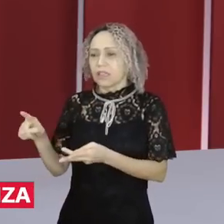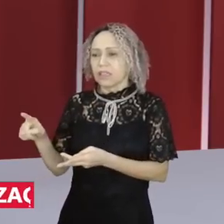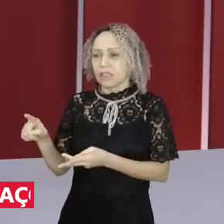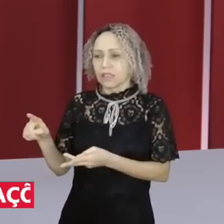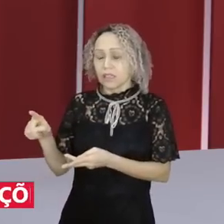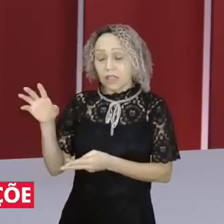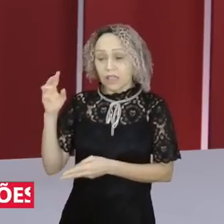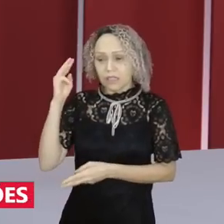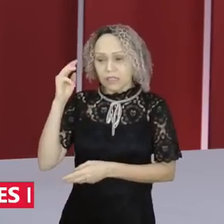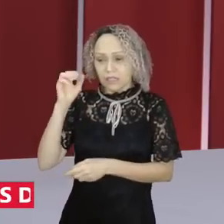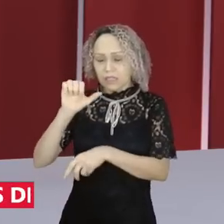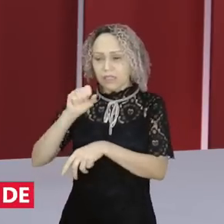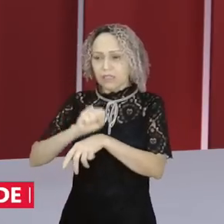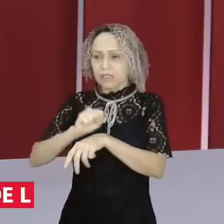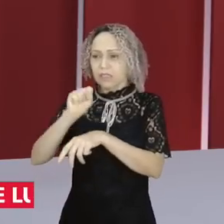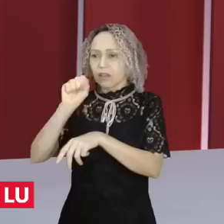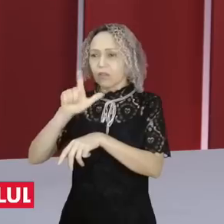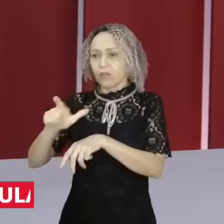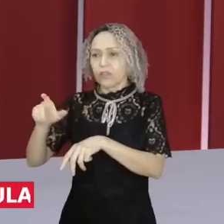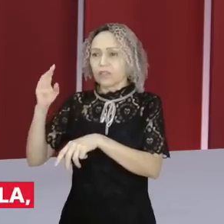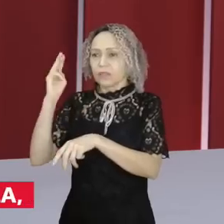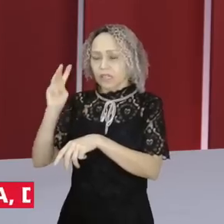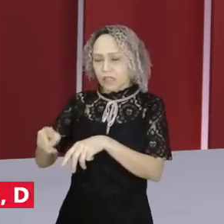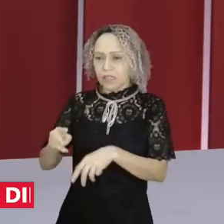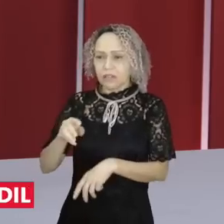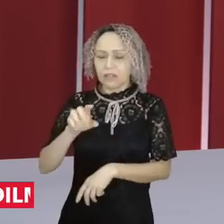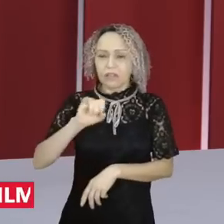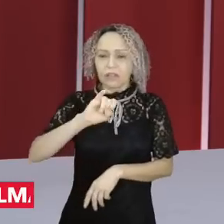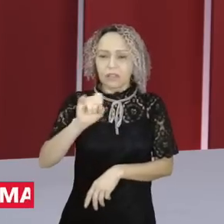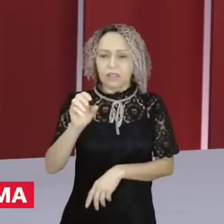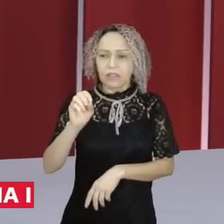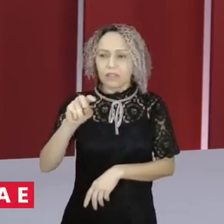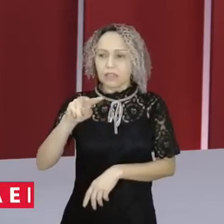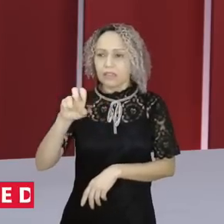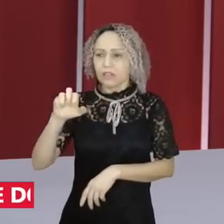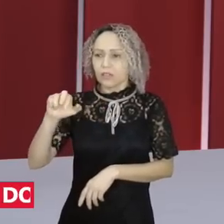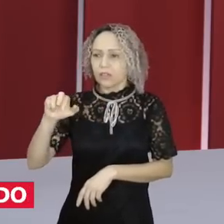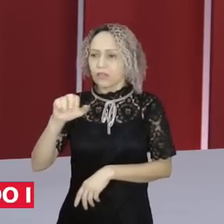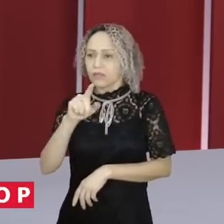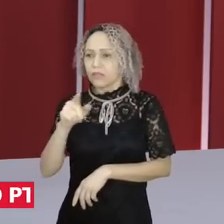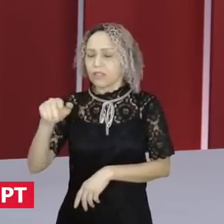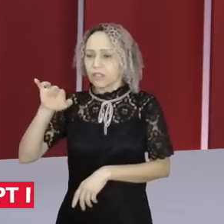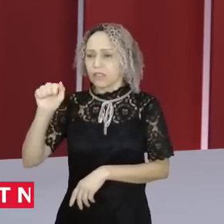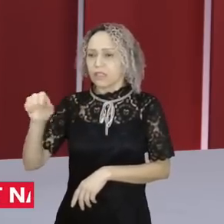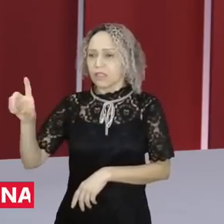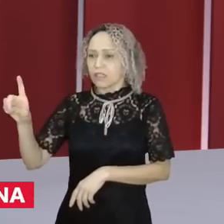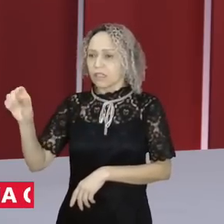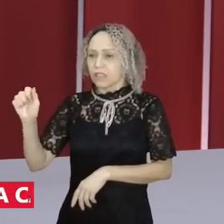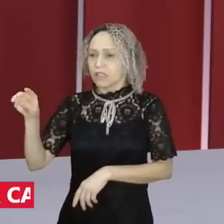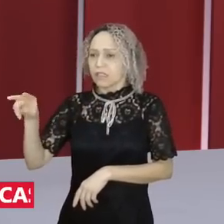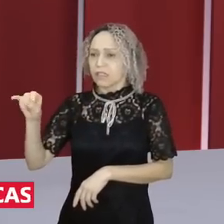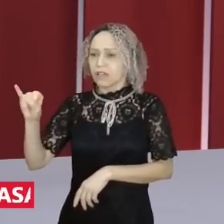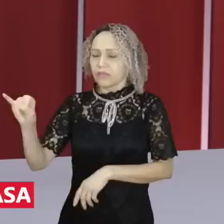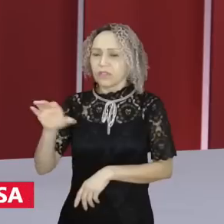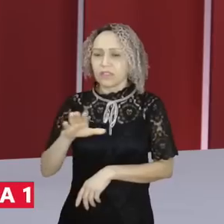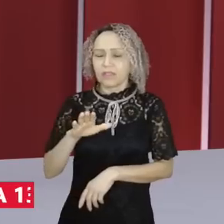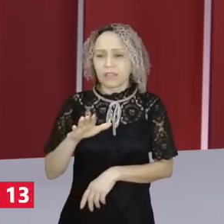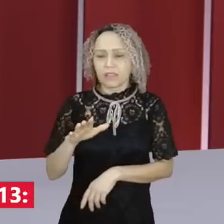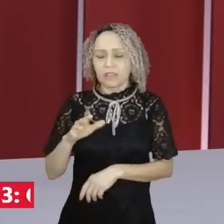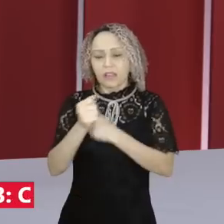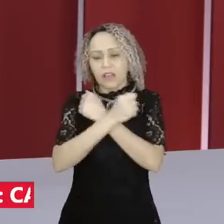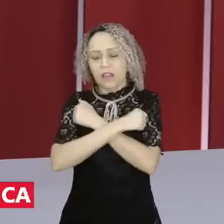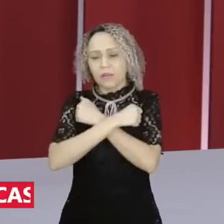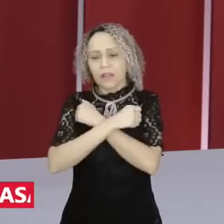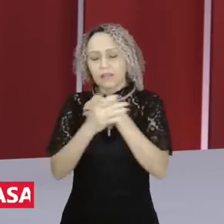Davi Emanuel, Jovizinha, lá de Niterói. Oi, Jo, bom dia para você. Abraços fraternos e solidários para você